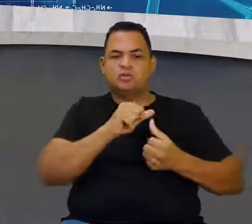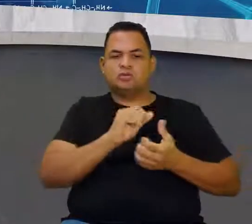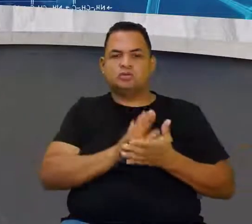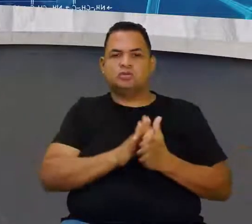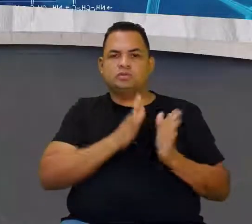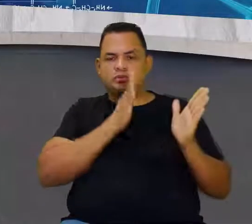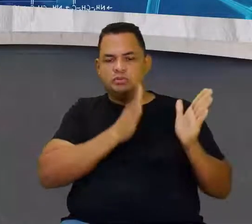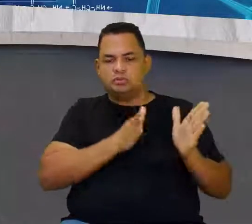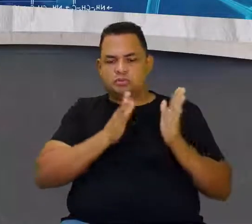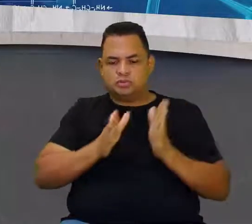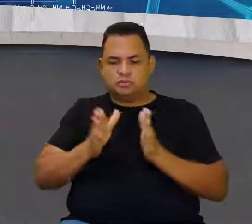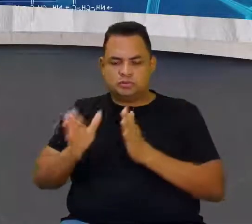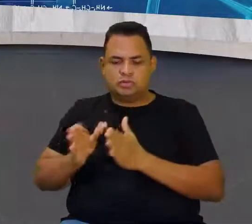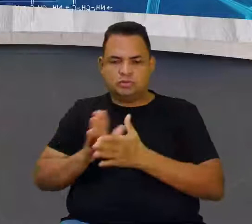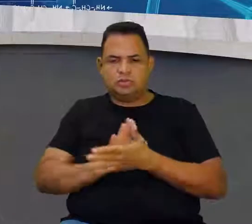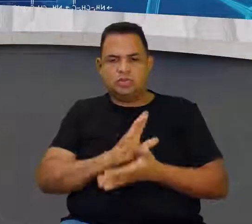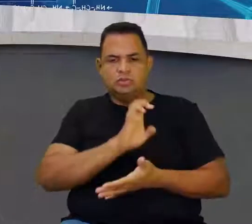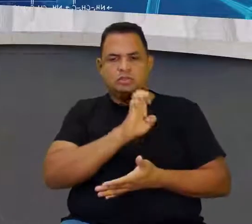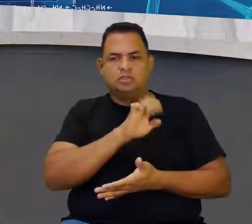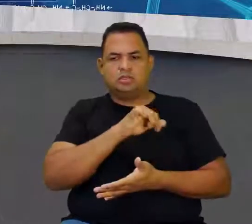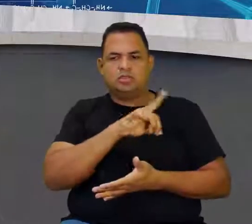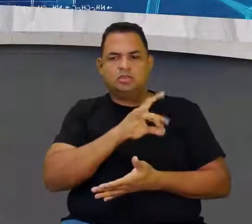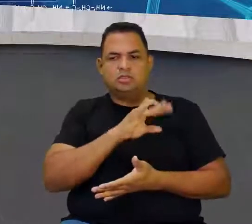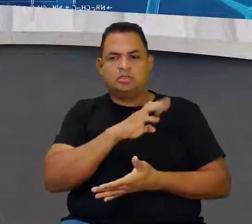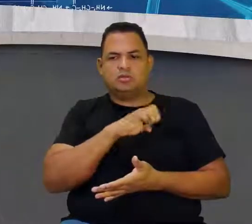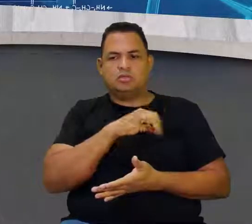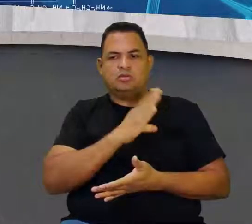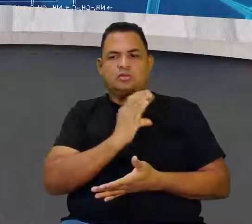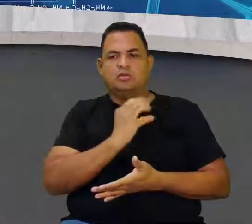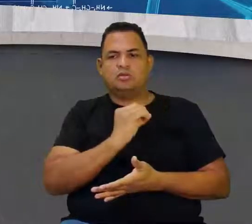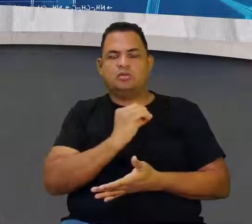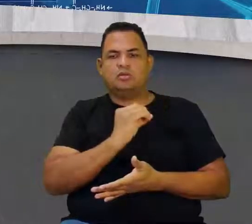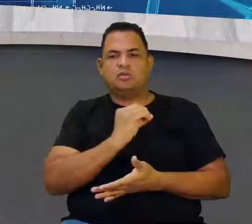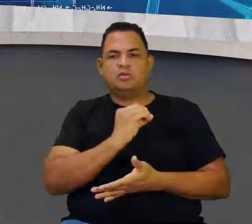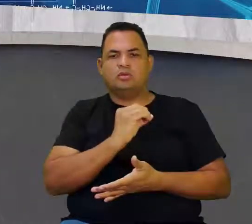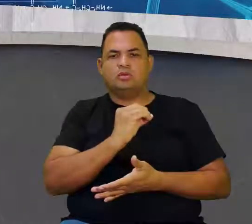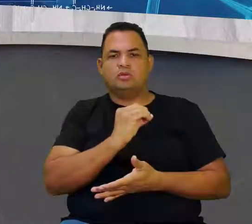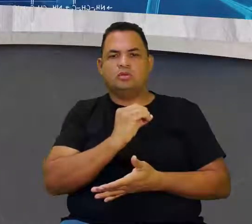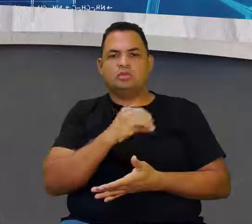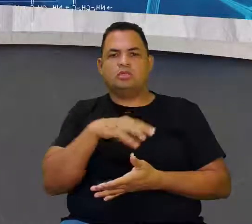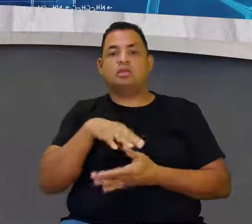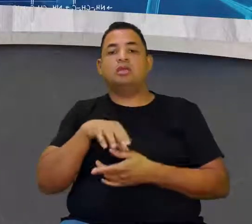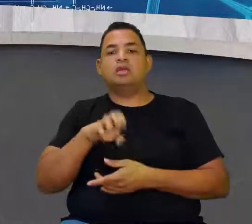processos endotérmicos e exotérmicos. Então, respira,